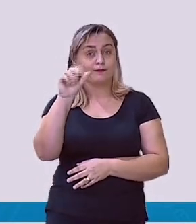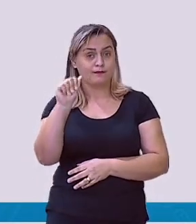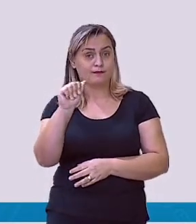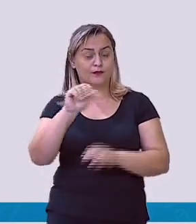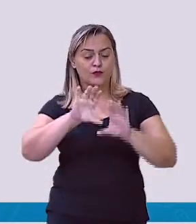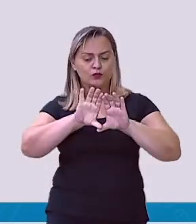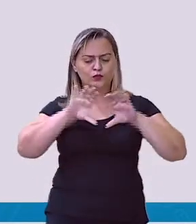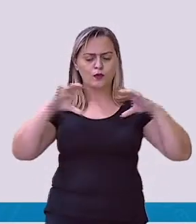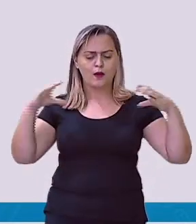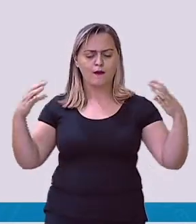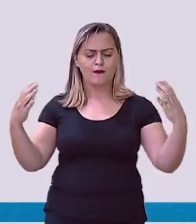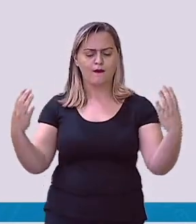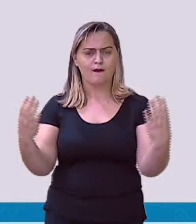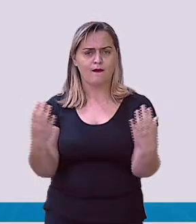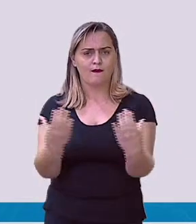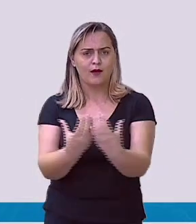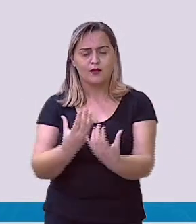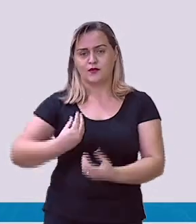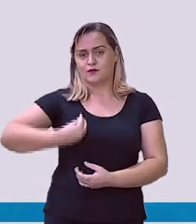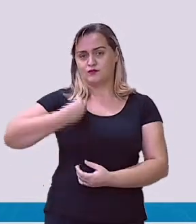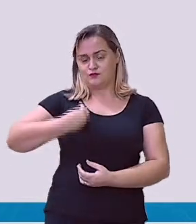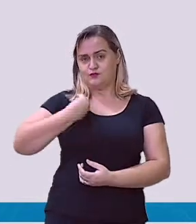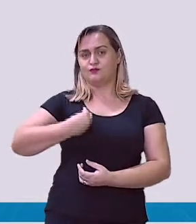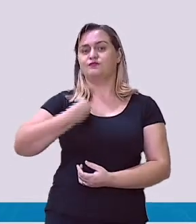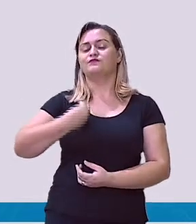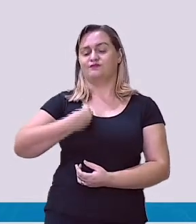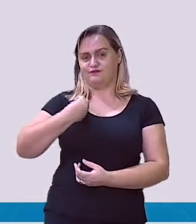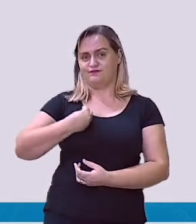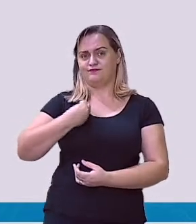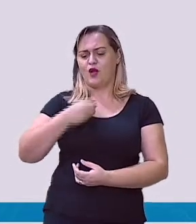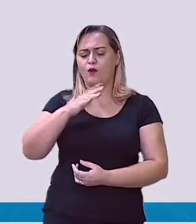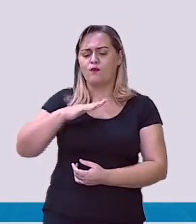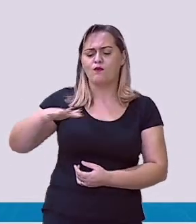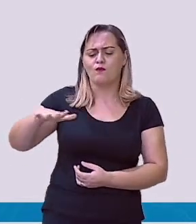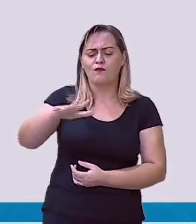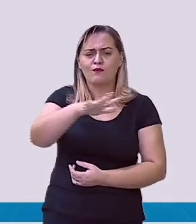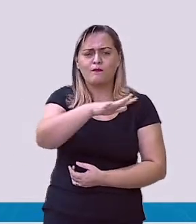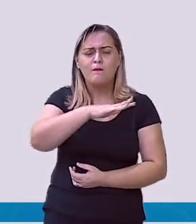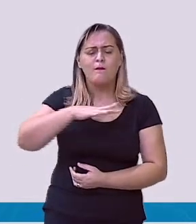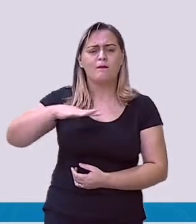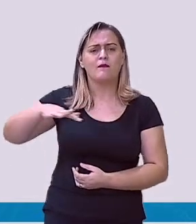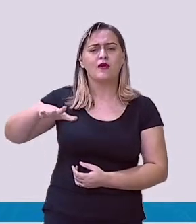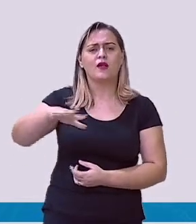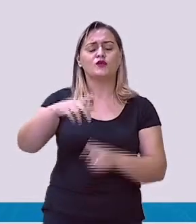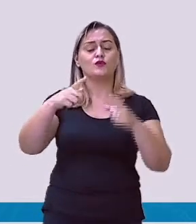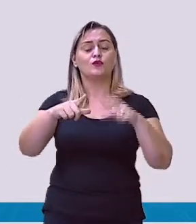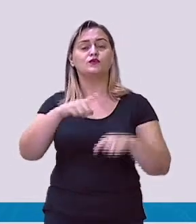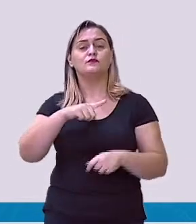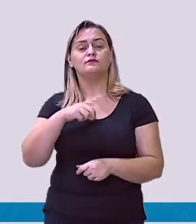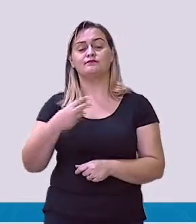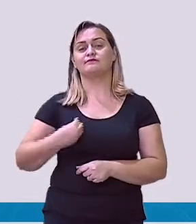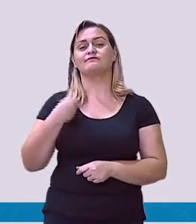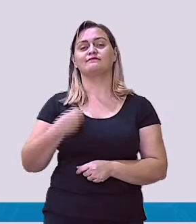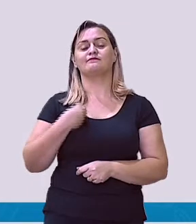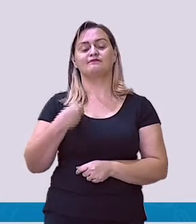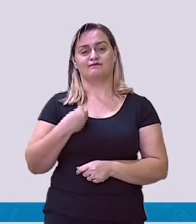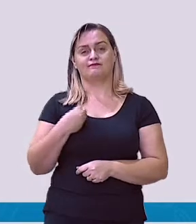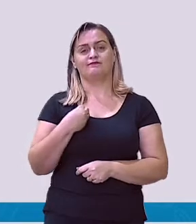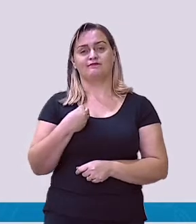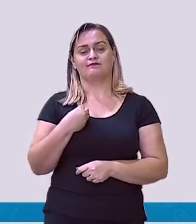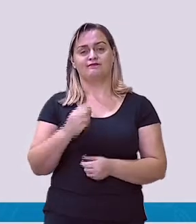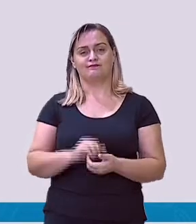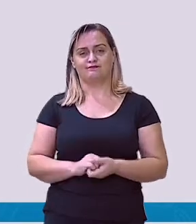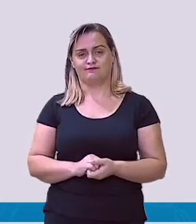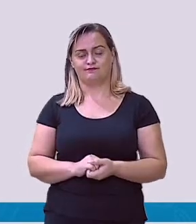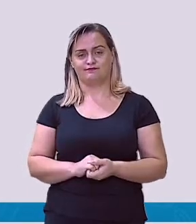fundamental para criar esse ambiente agradável, que é o ambiente